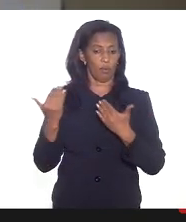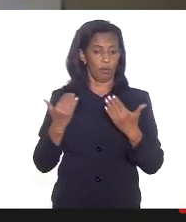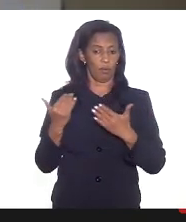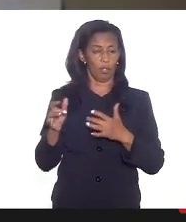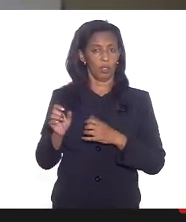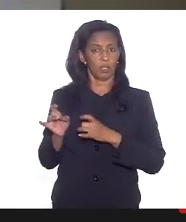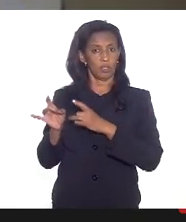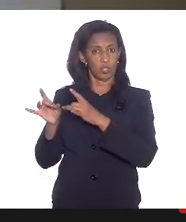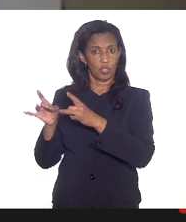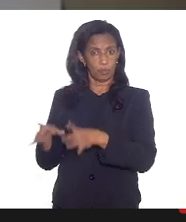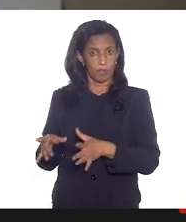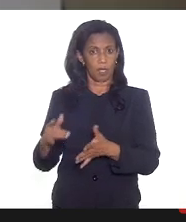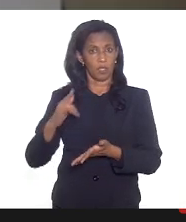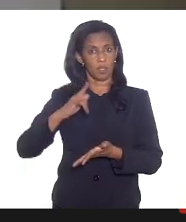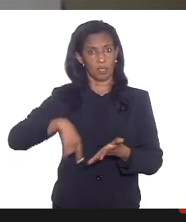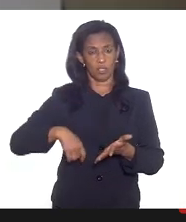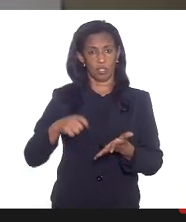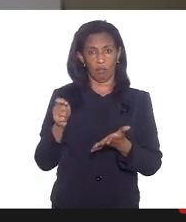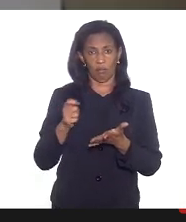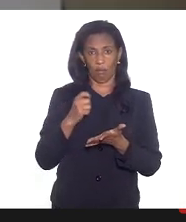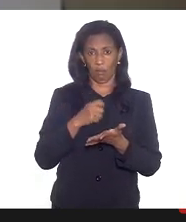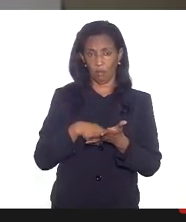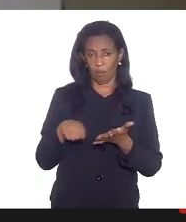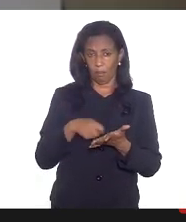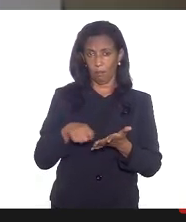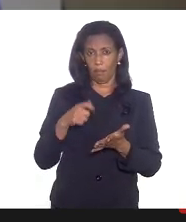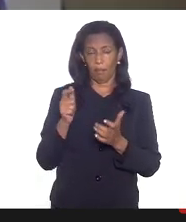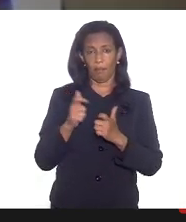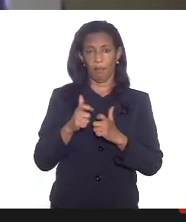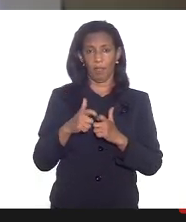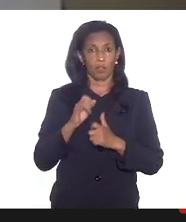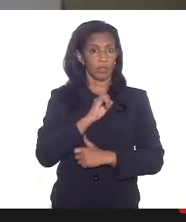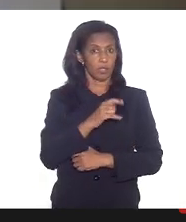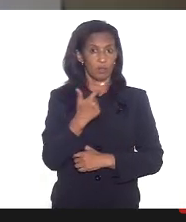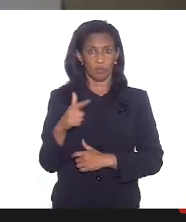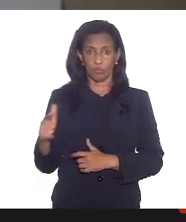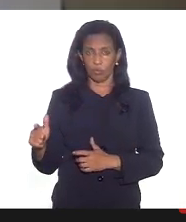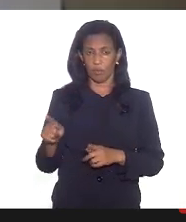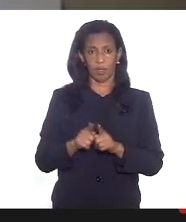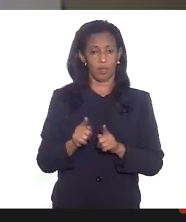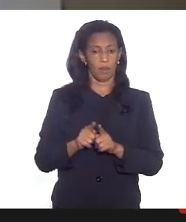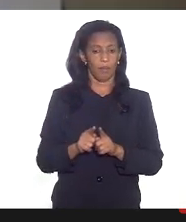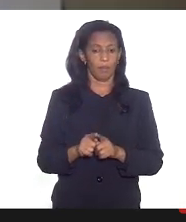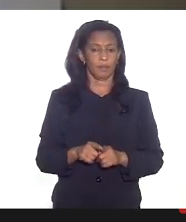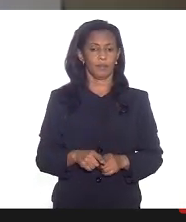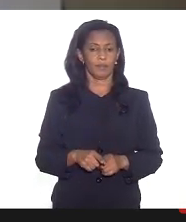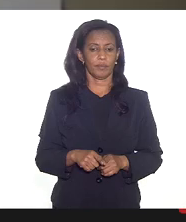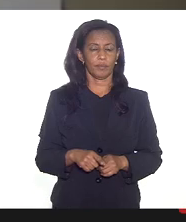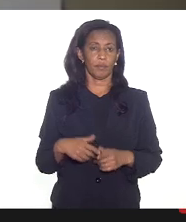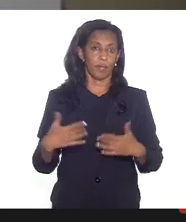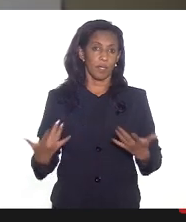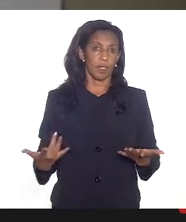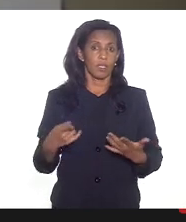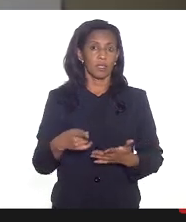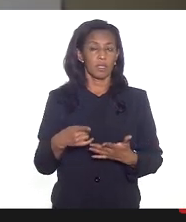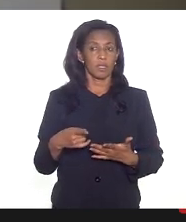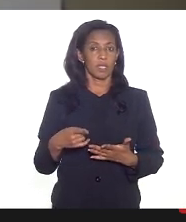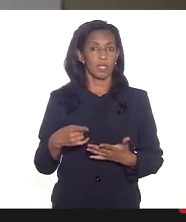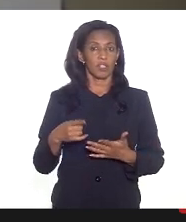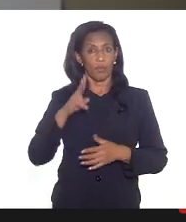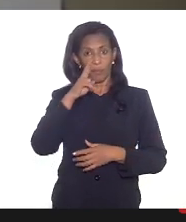dispensa né de prescrição médica ficou caso e se não houver a dispensa de prescrição médica que seja